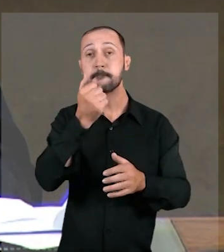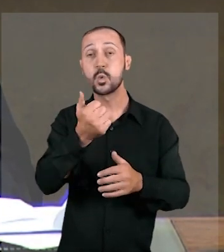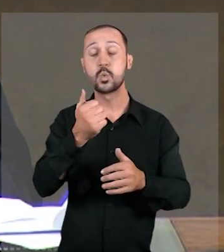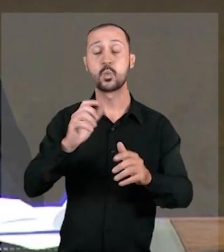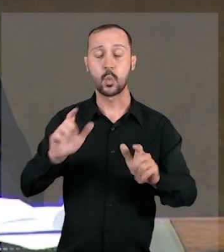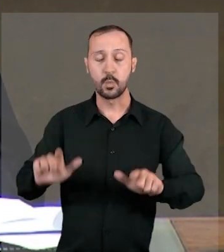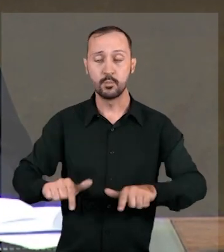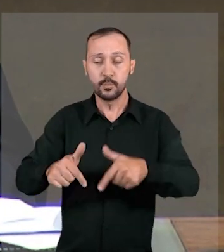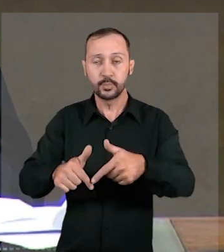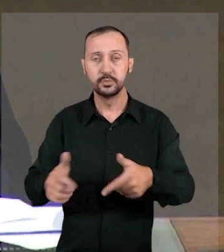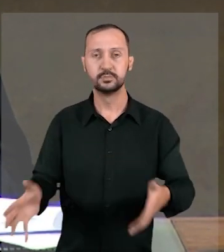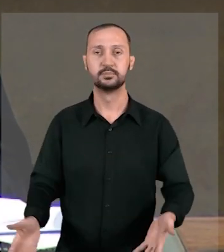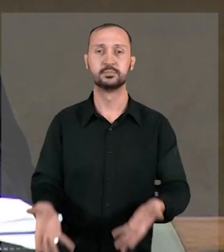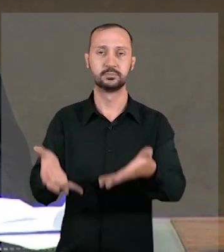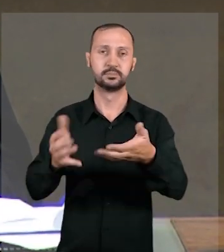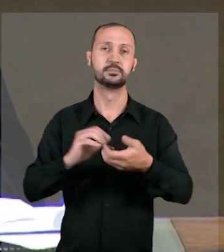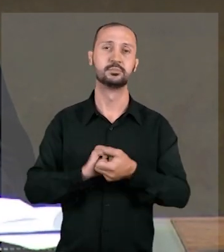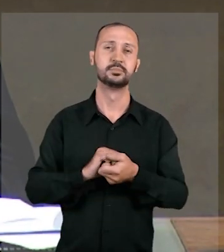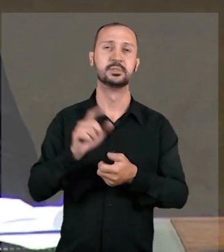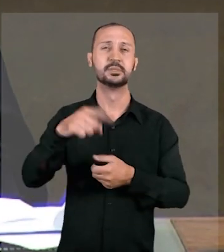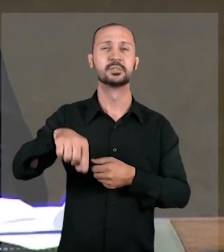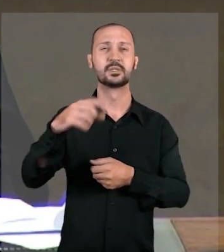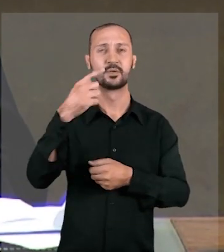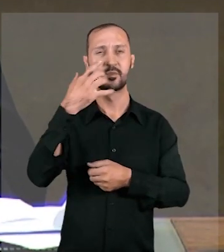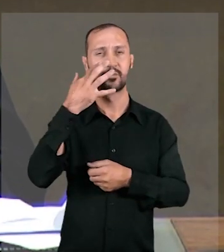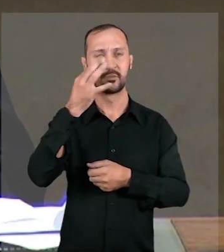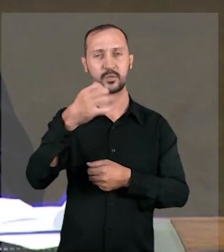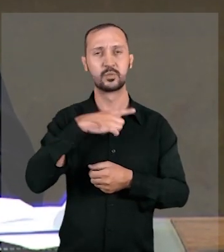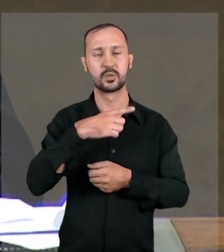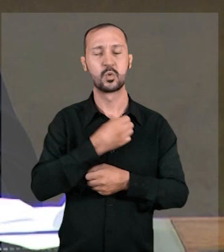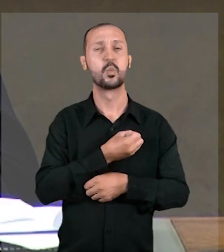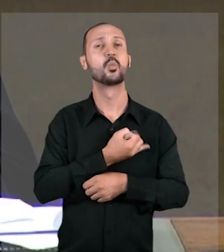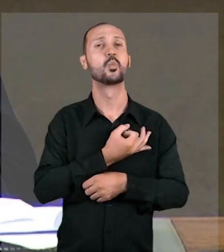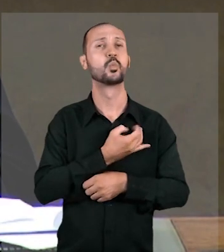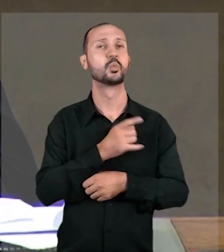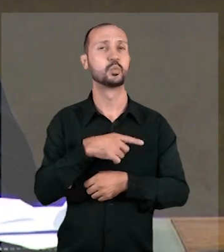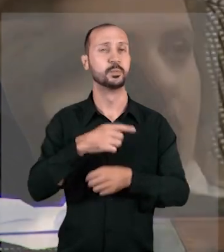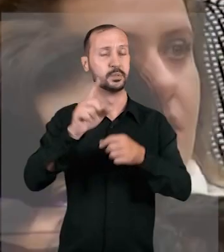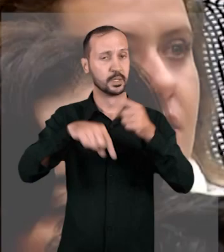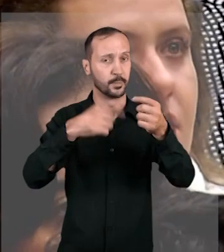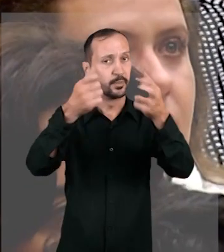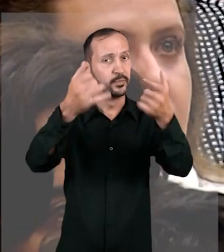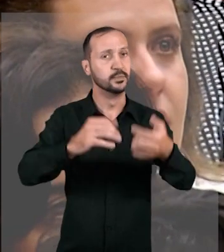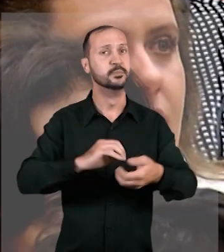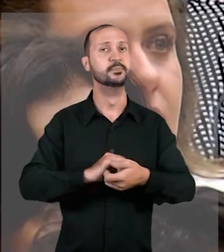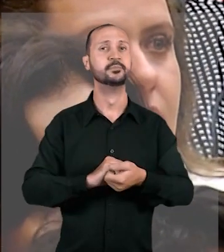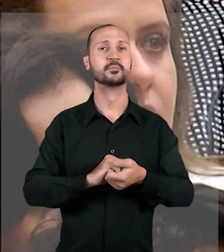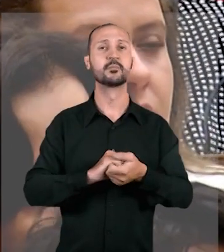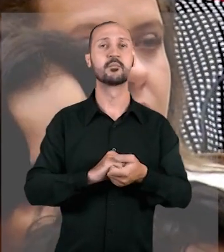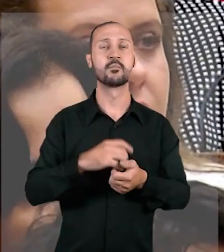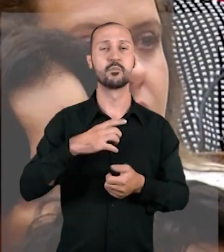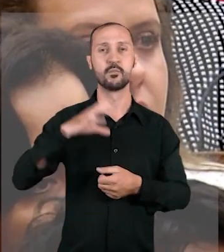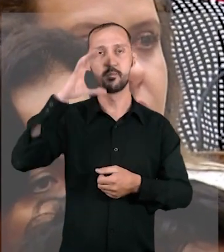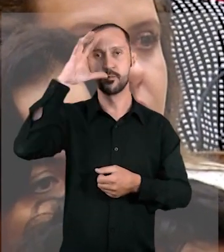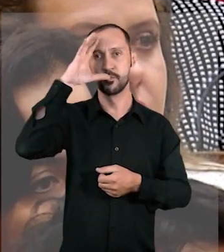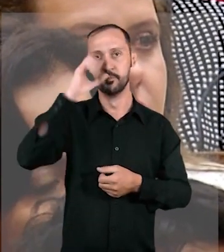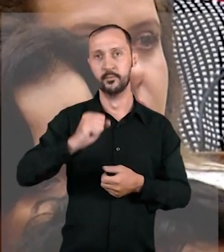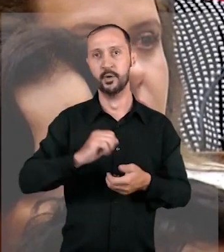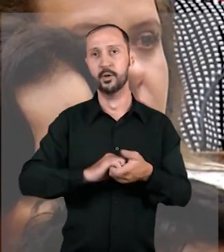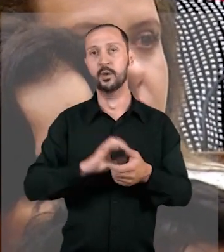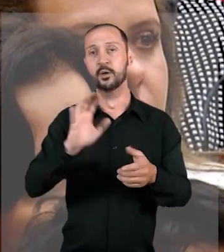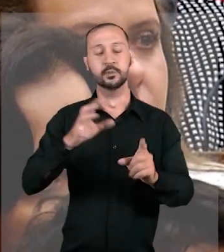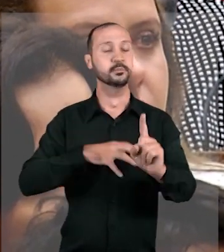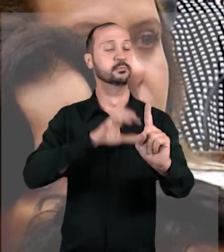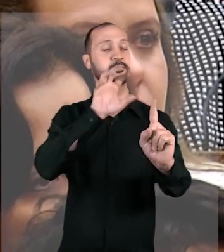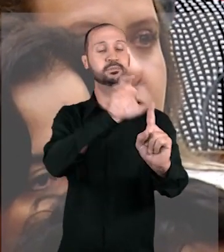muito importante. E quem observou, eu tenho os números e vou falar em breve sobre eles, esta decisão já